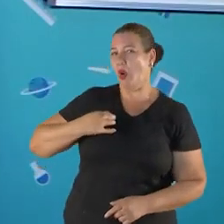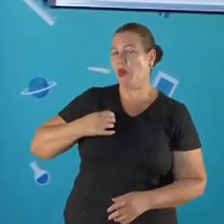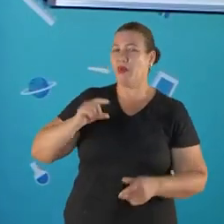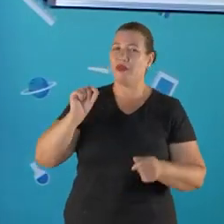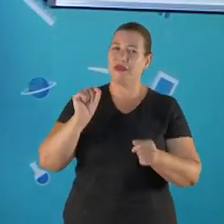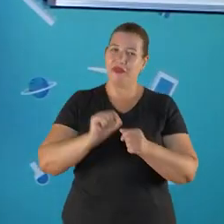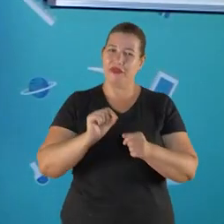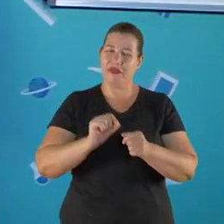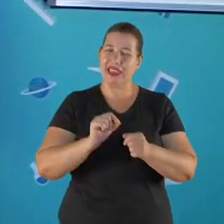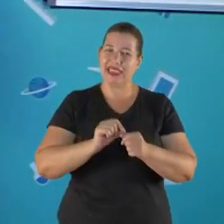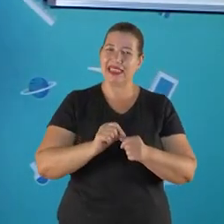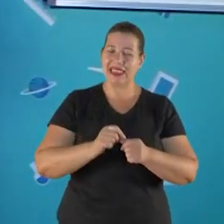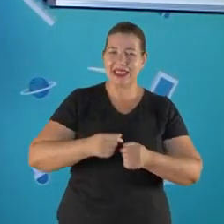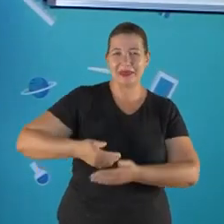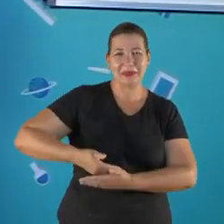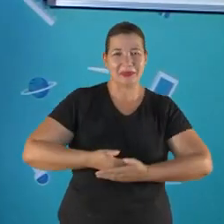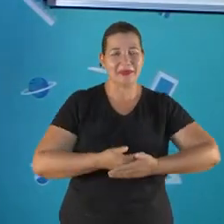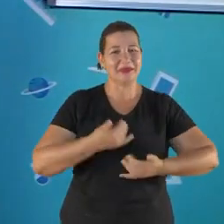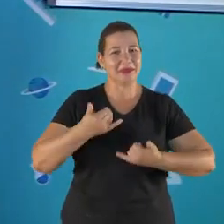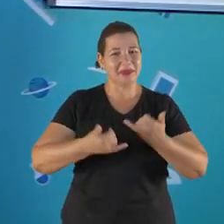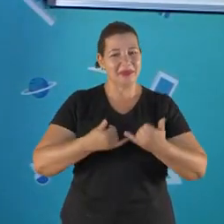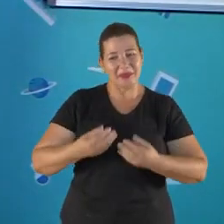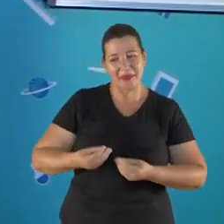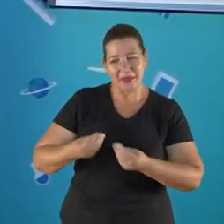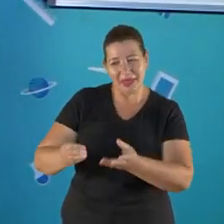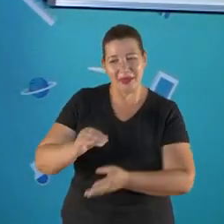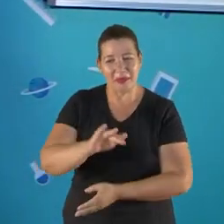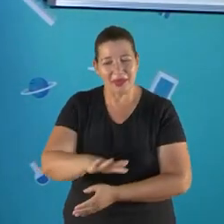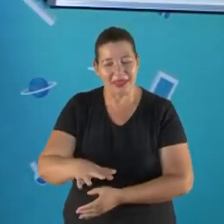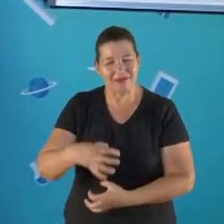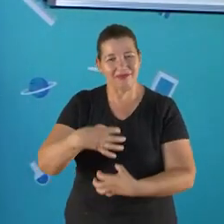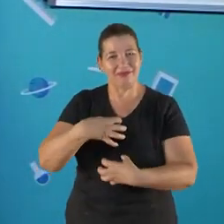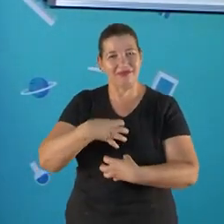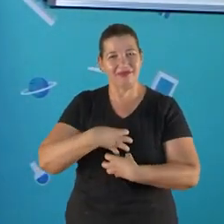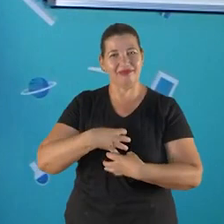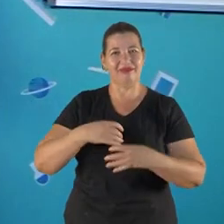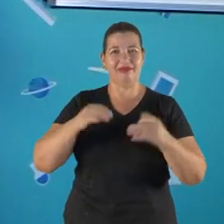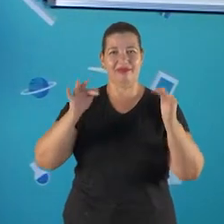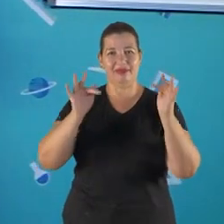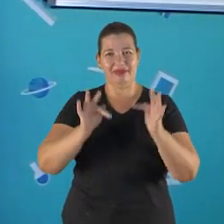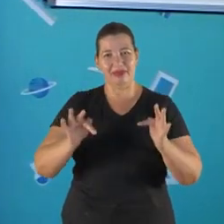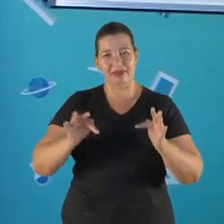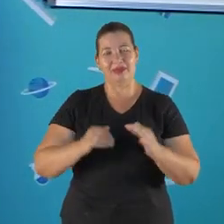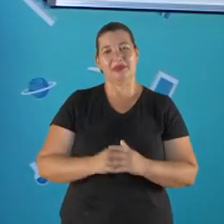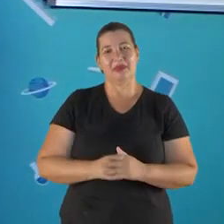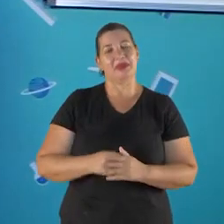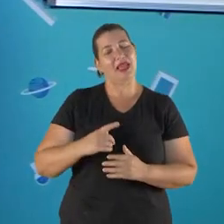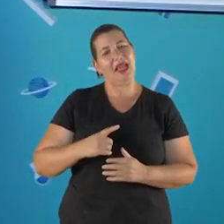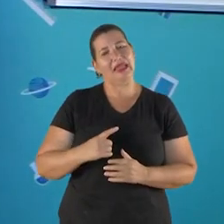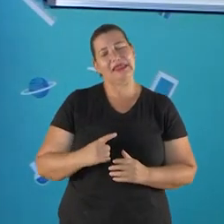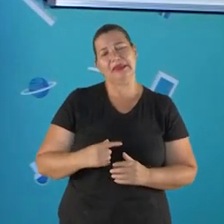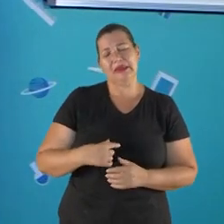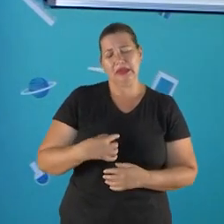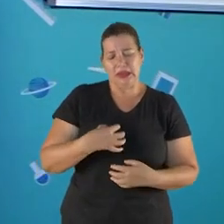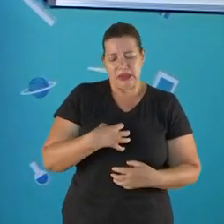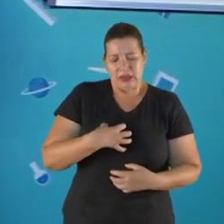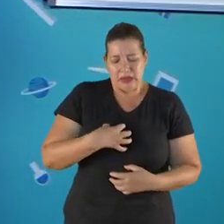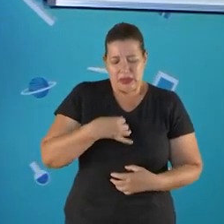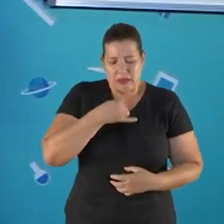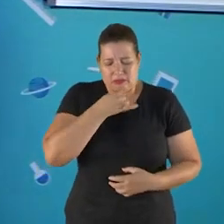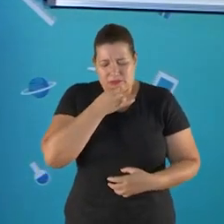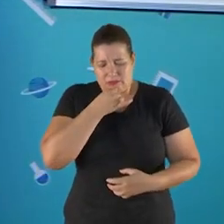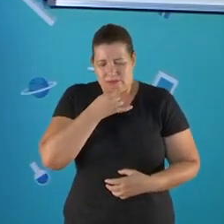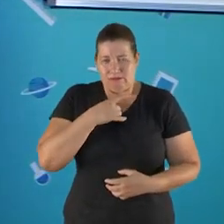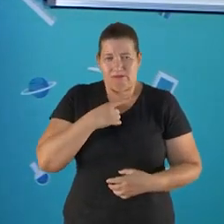vestes, confeccionavam lindas bonecas para alegrar as crianças e, com isso, diminuir um pouco